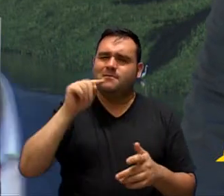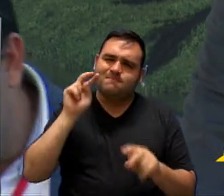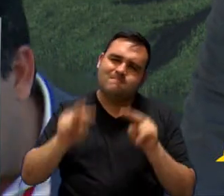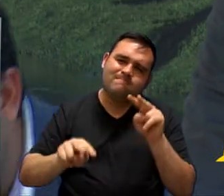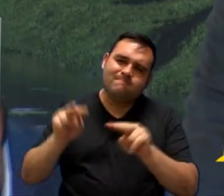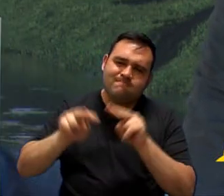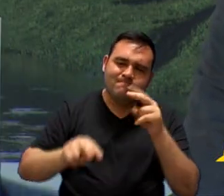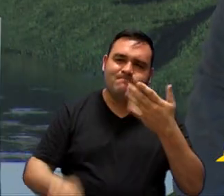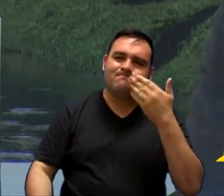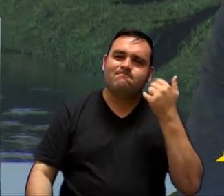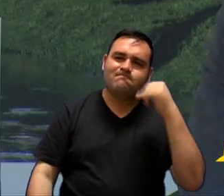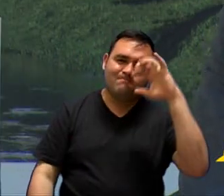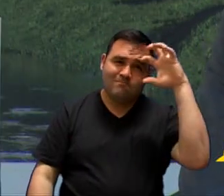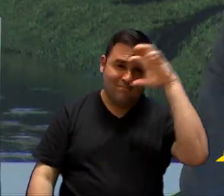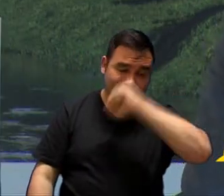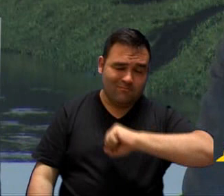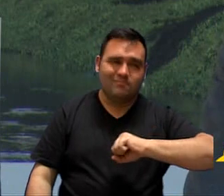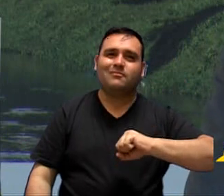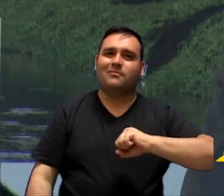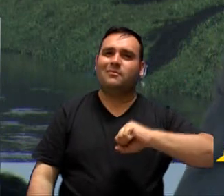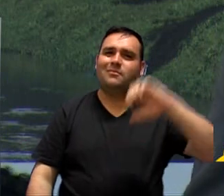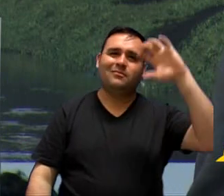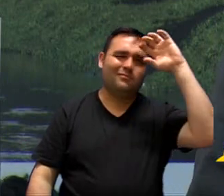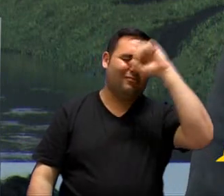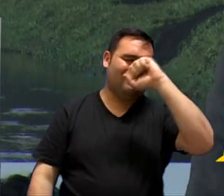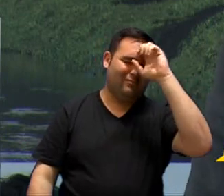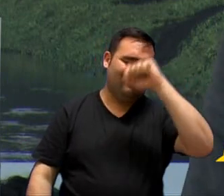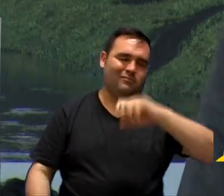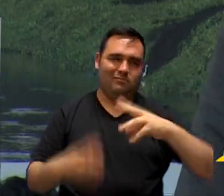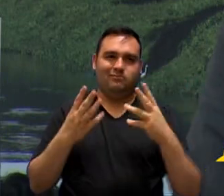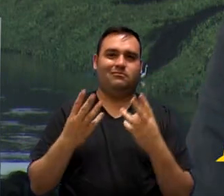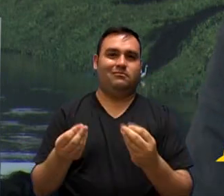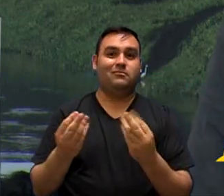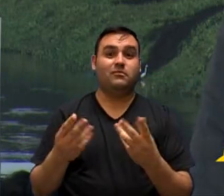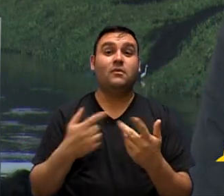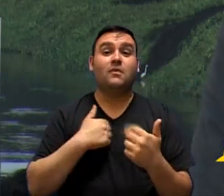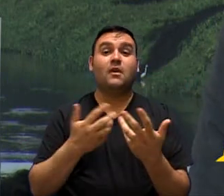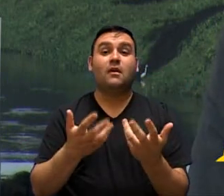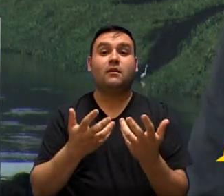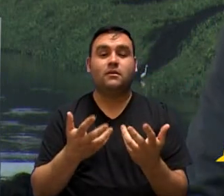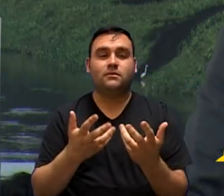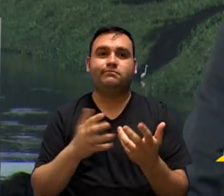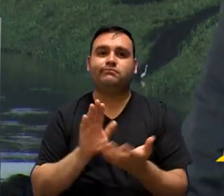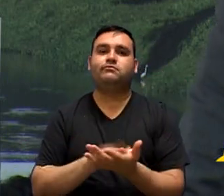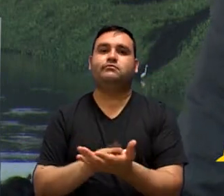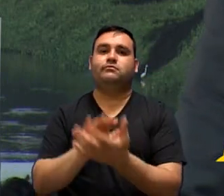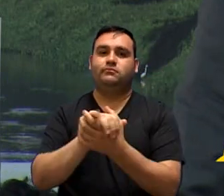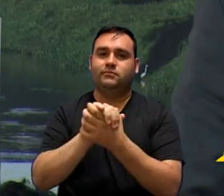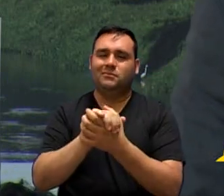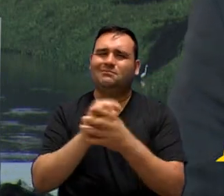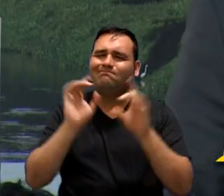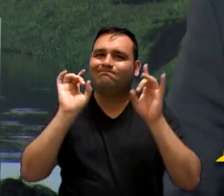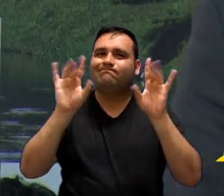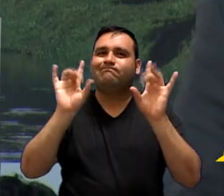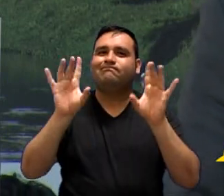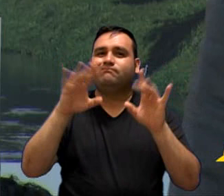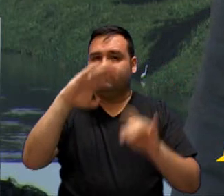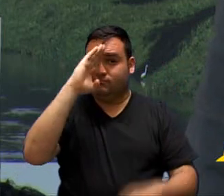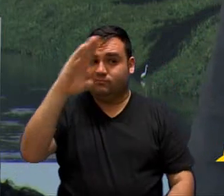muito, a gente aprendeu bastante. Quero parabenizar de uma maneira muito